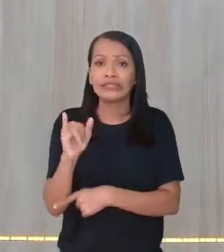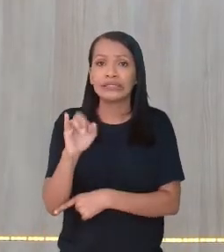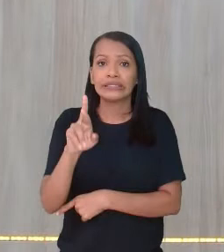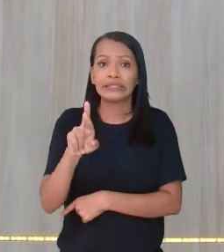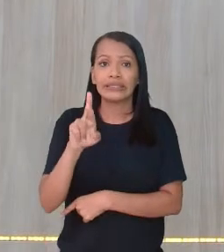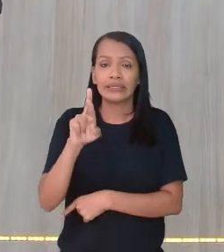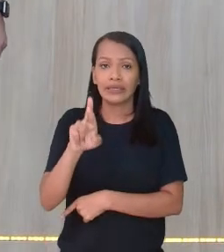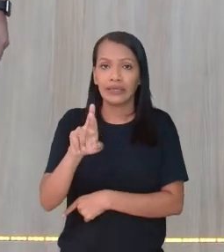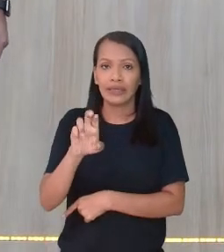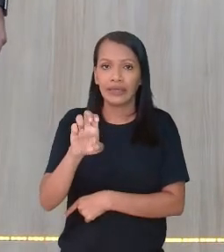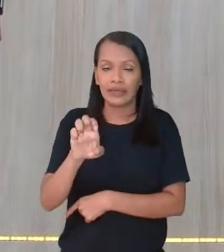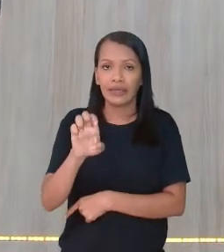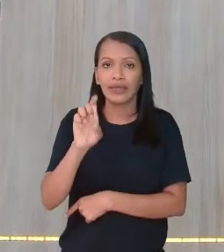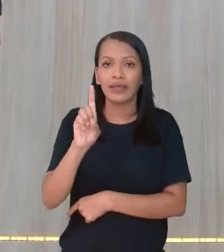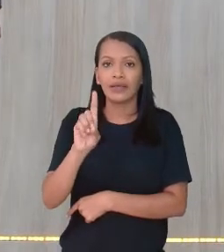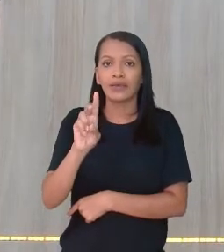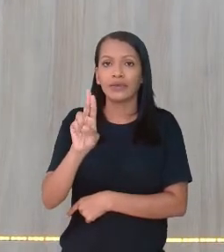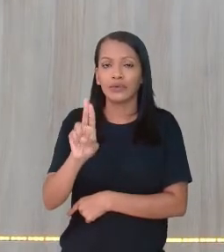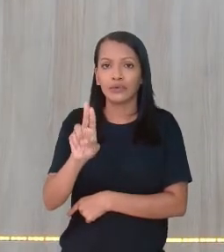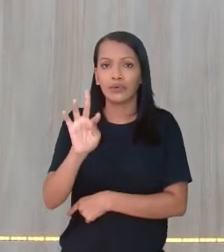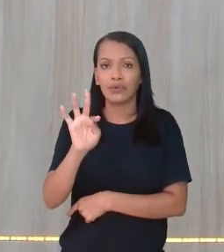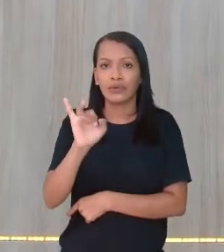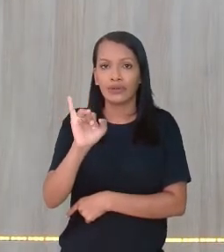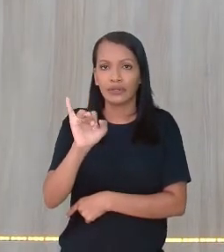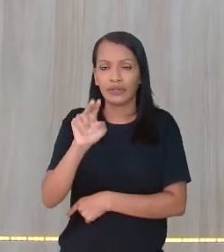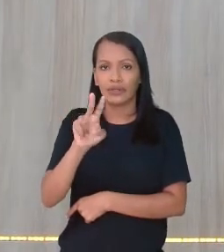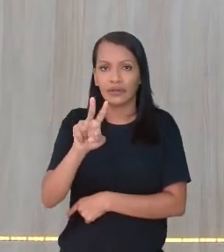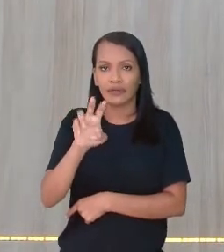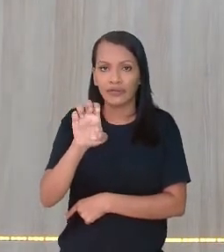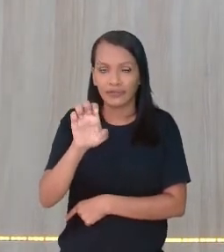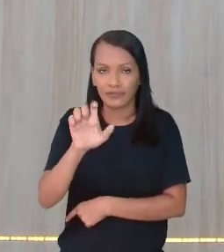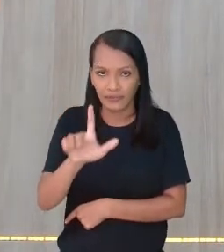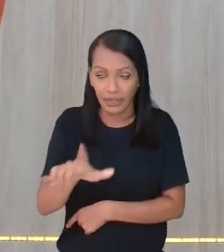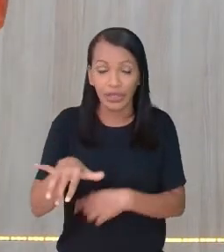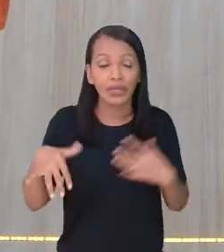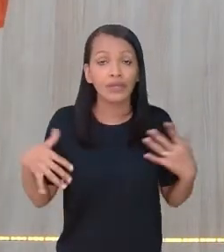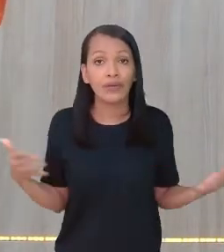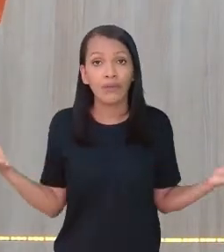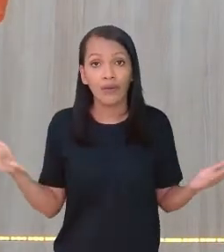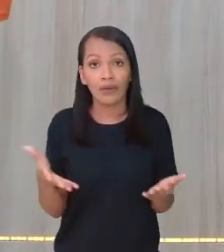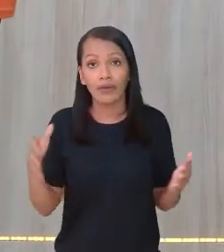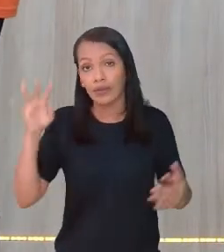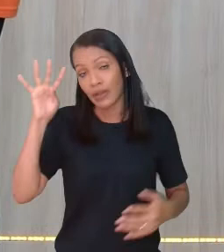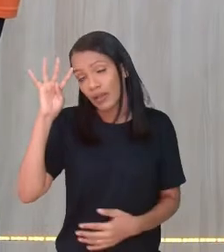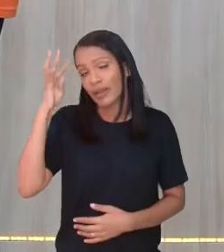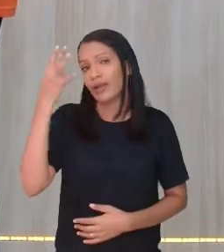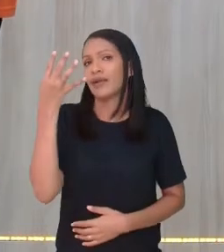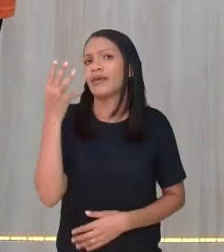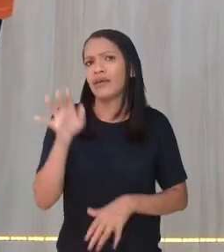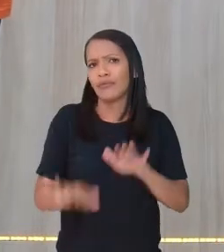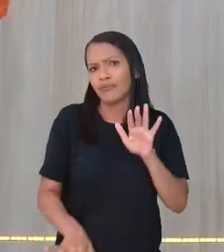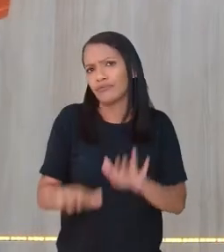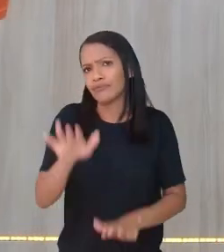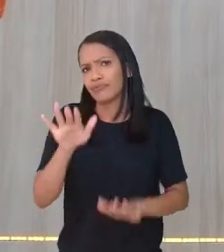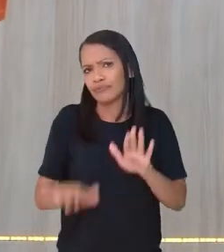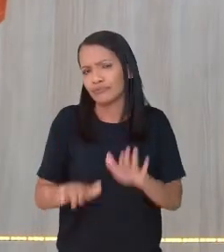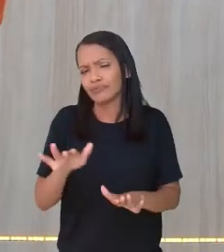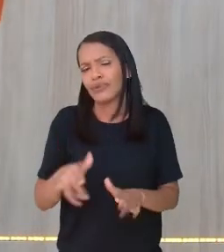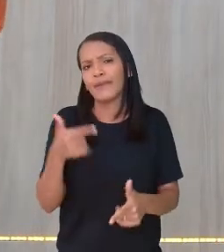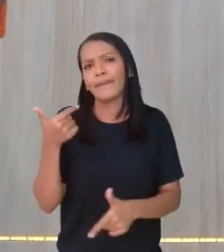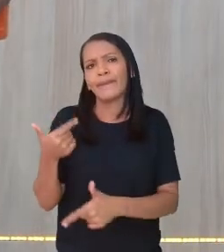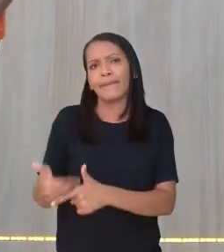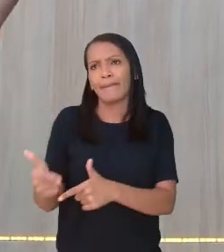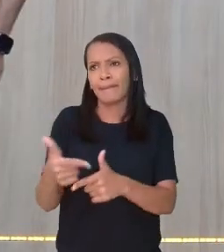mesmo valorzinho, certo? Então, agora a gente vai resolver alguns problemas